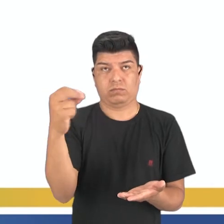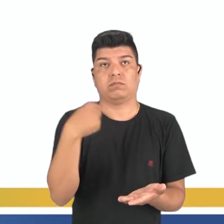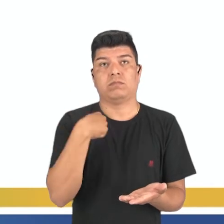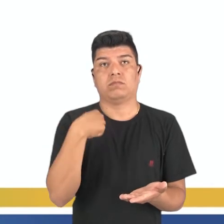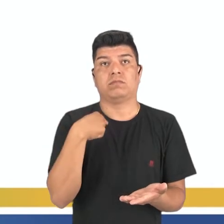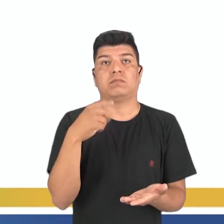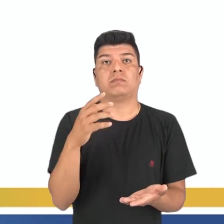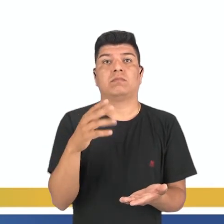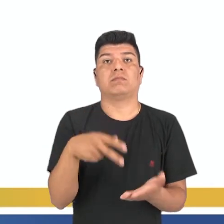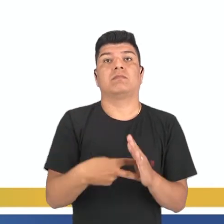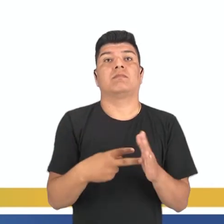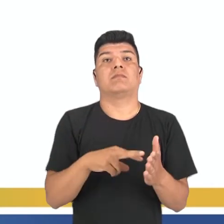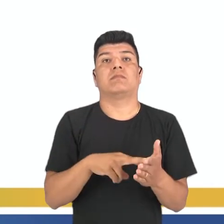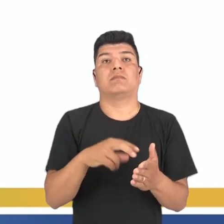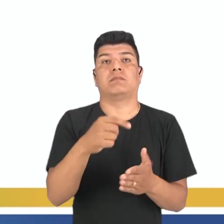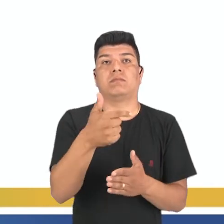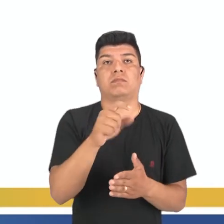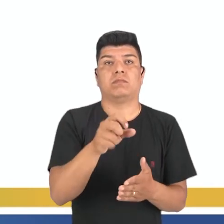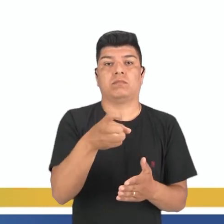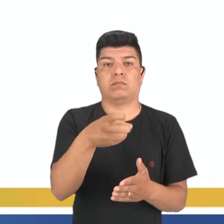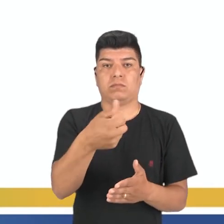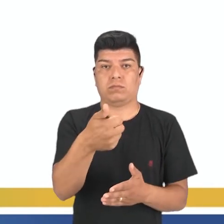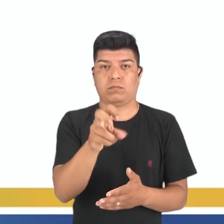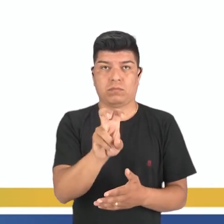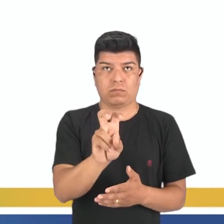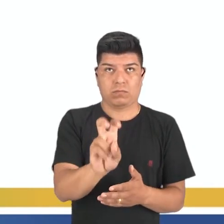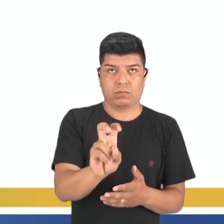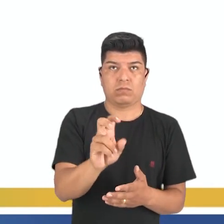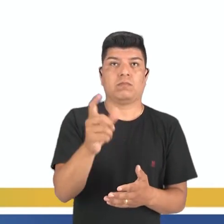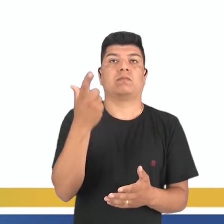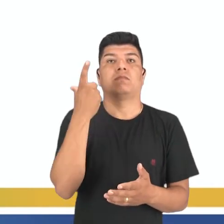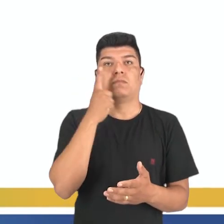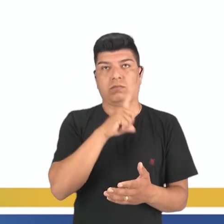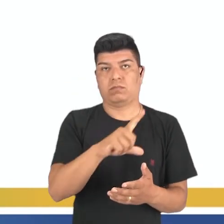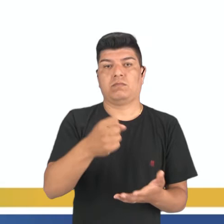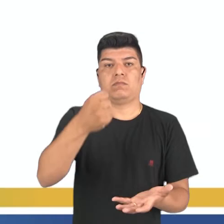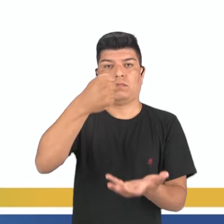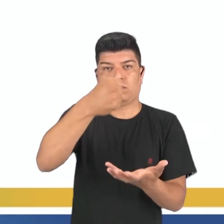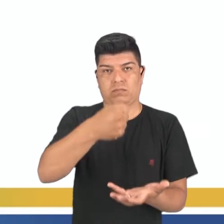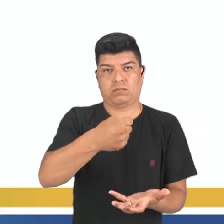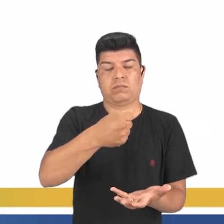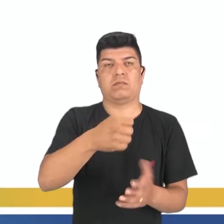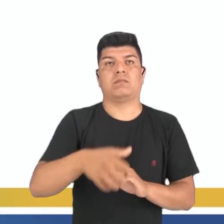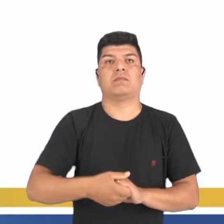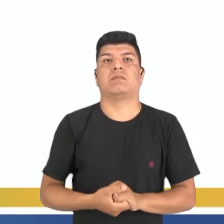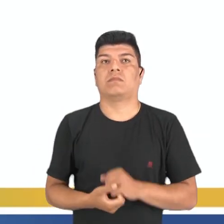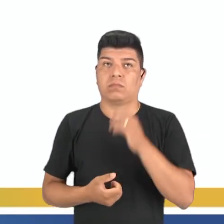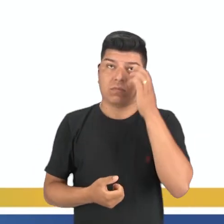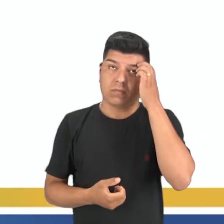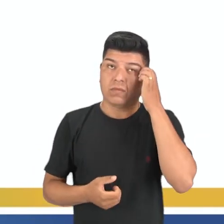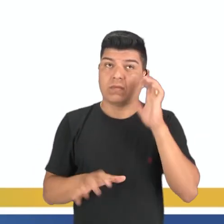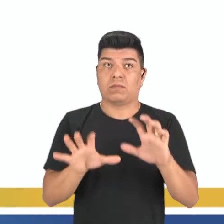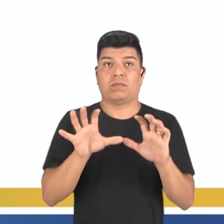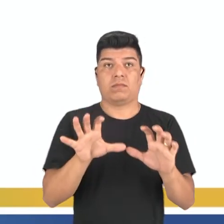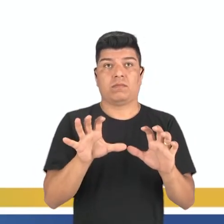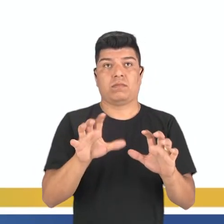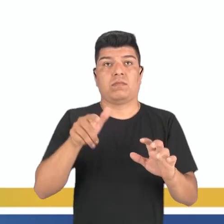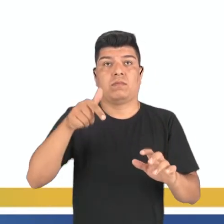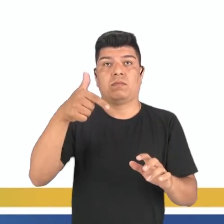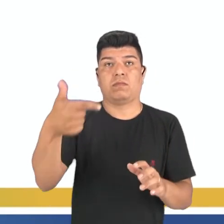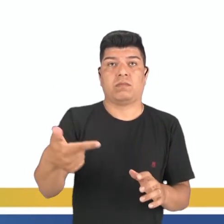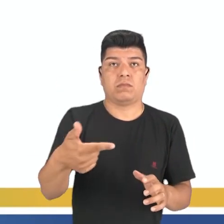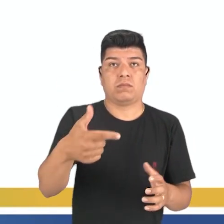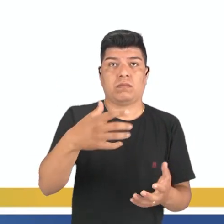é equivalente a 2/15 da capacidade da jarra. Assim sendo, após